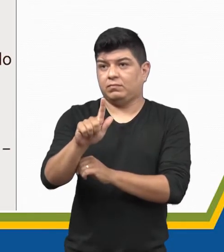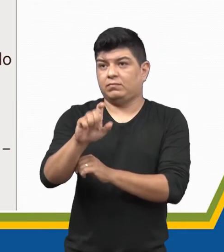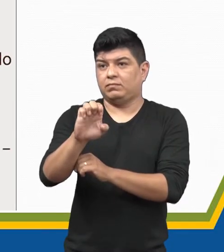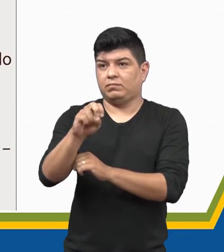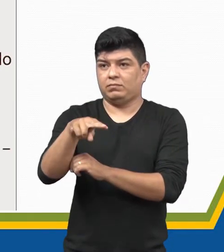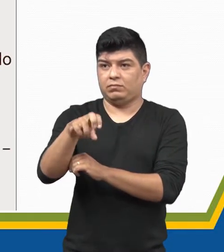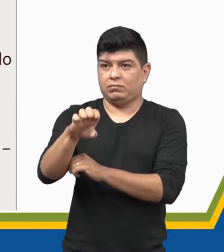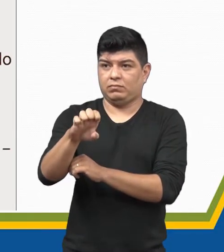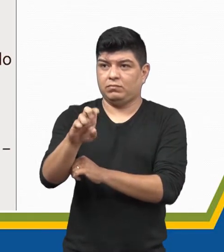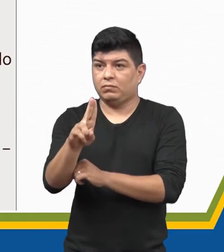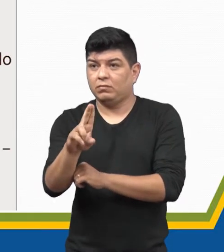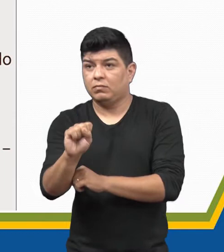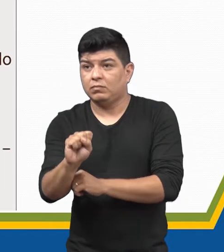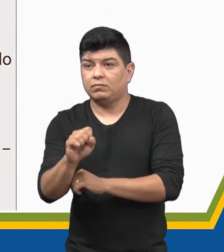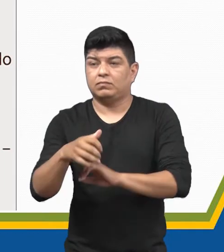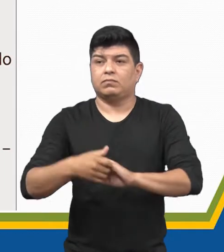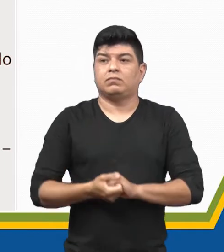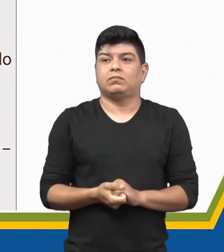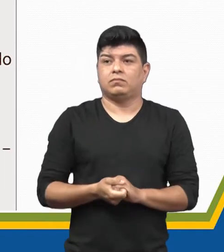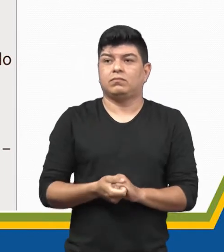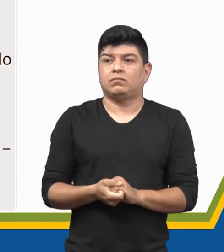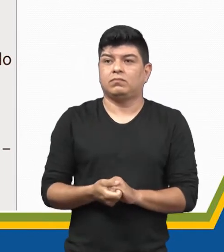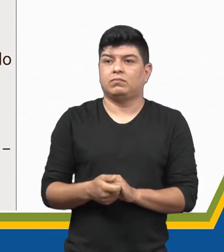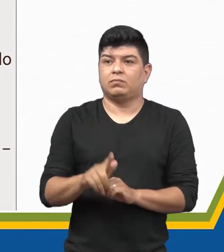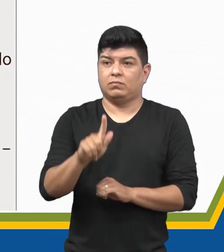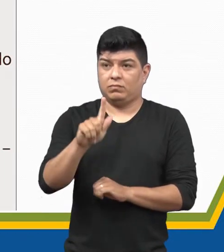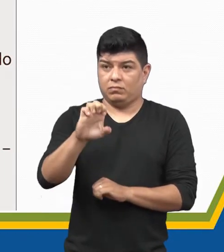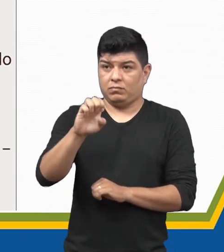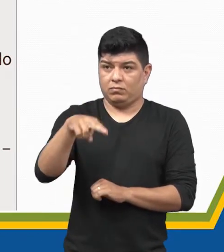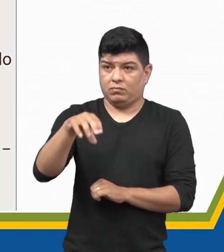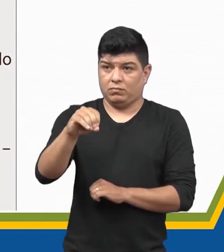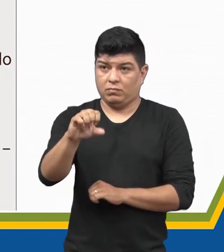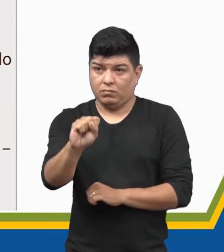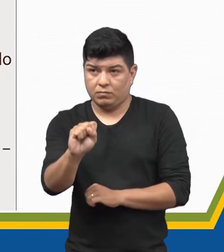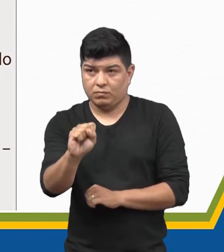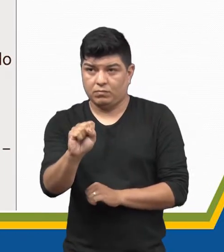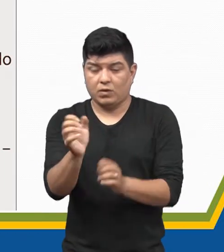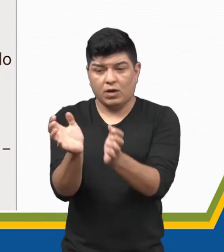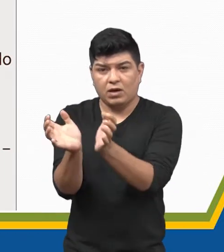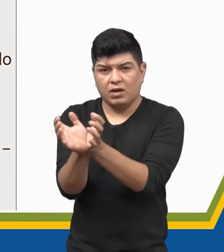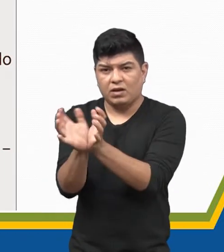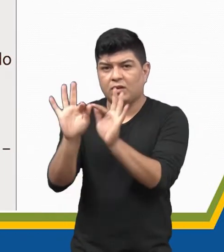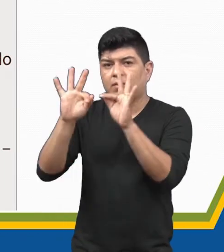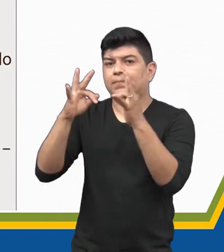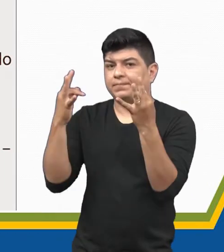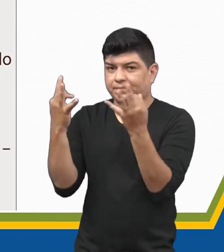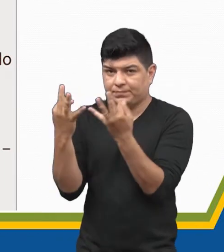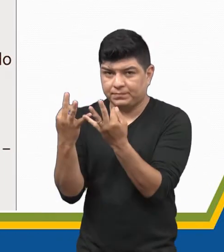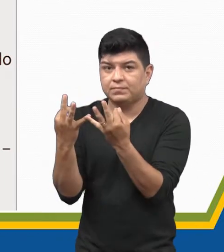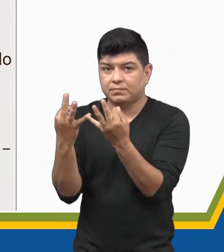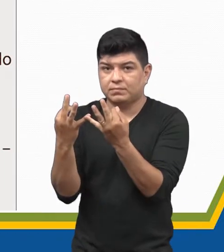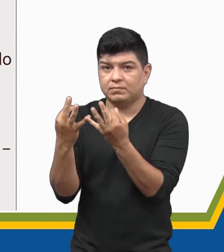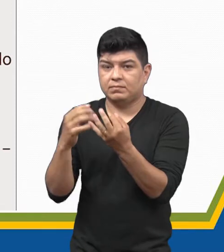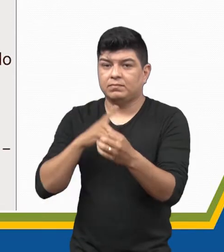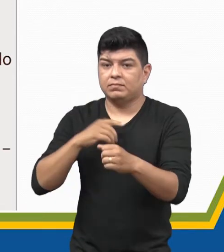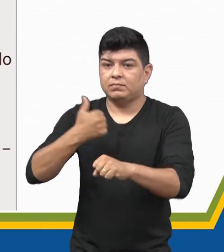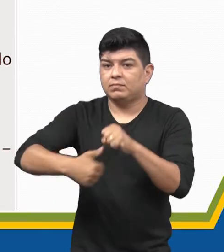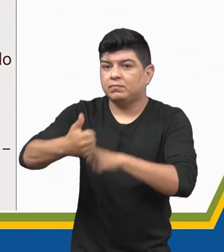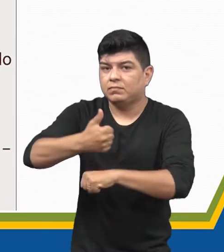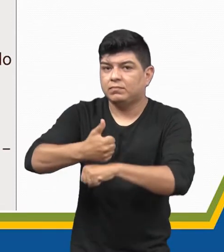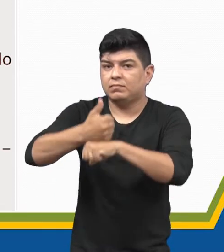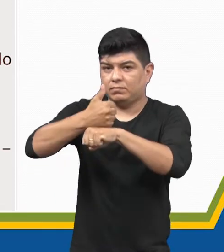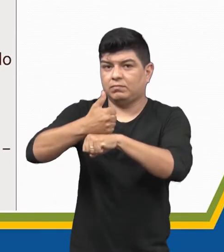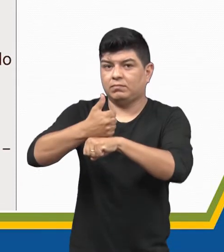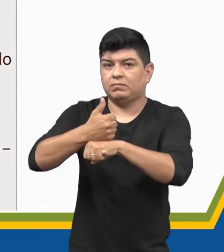assim? Os gênos eram grupos familiares, né, que tinha um líder que era chamado